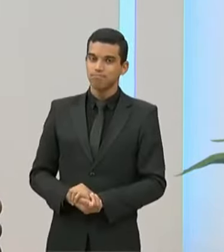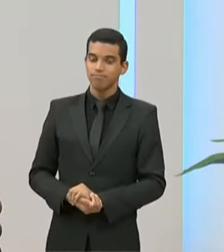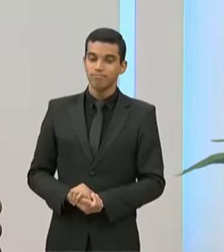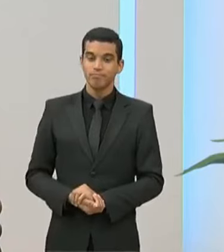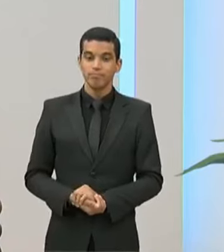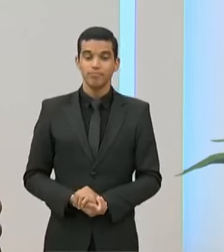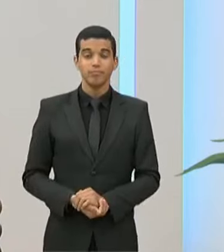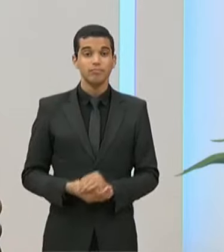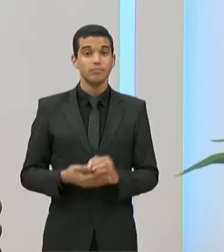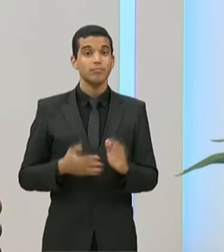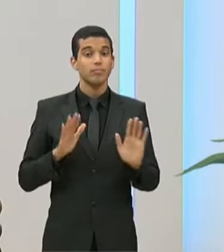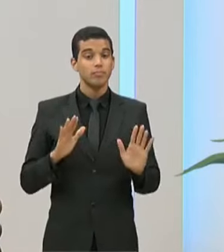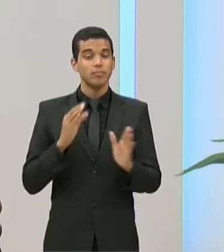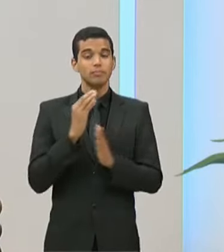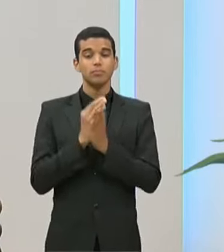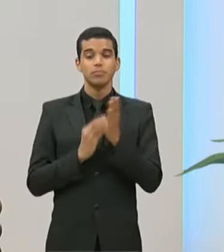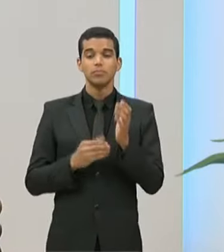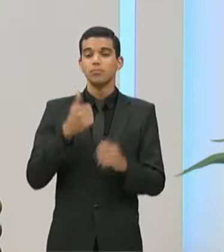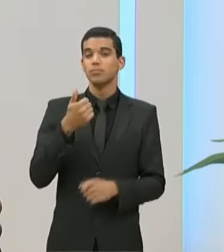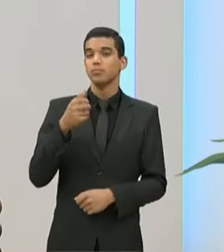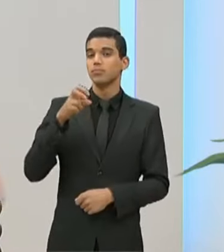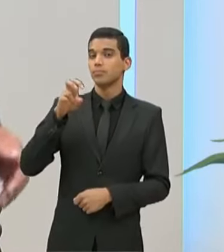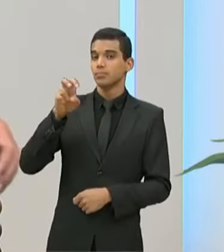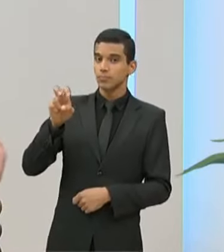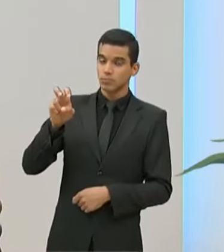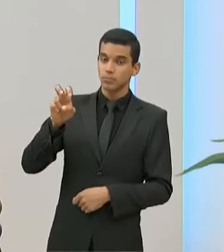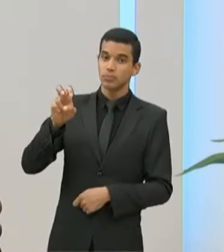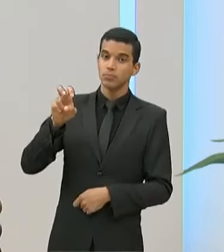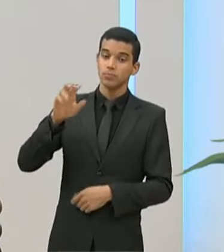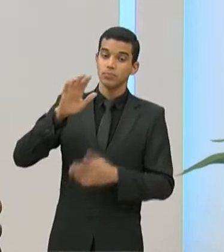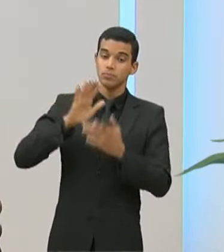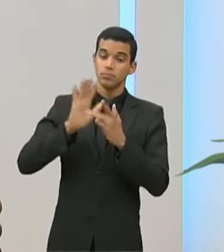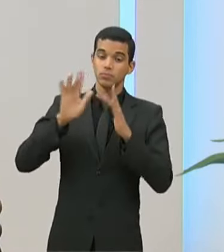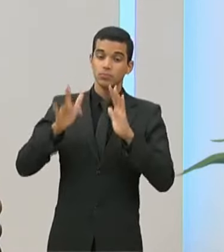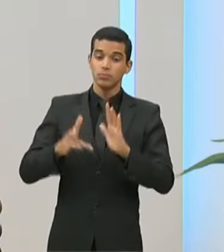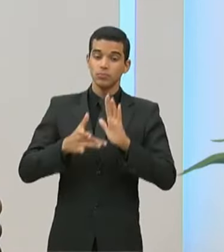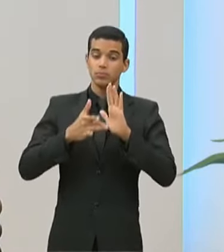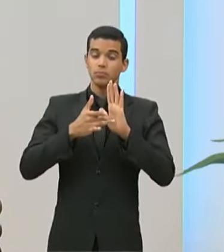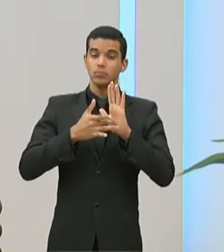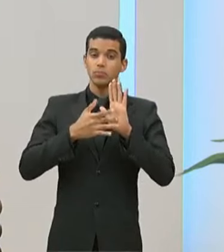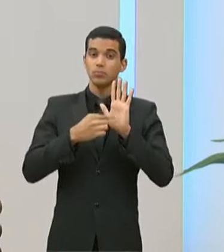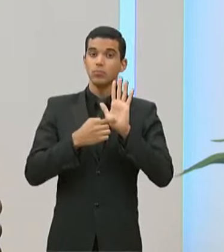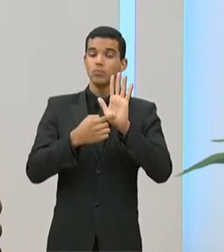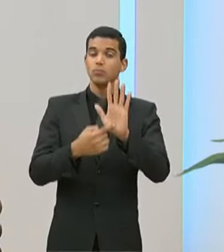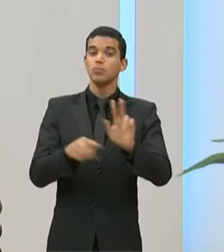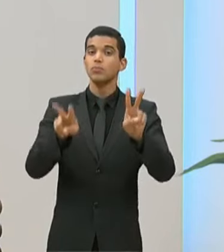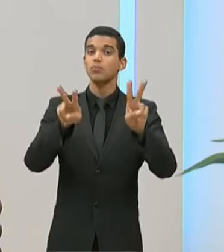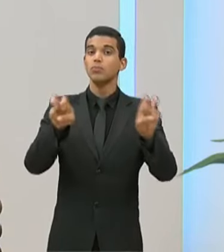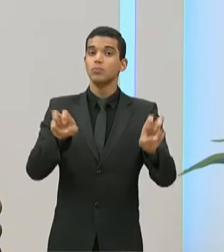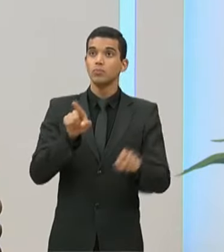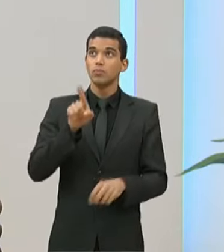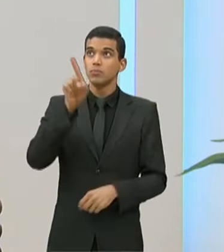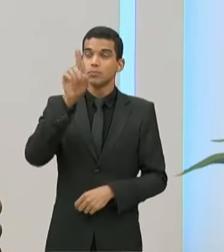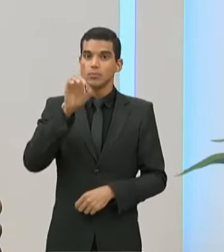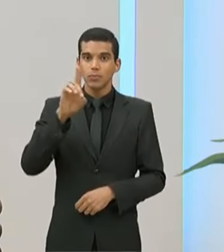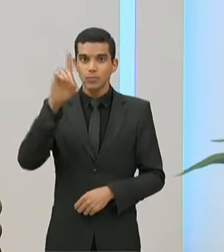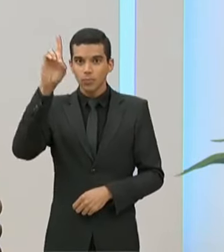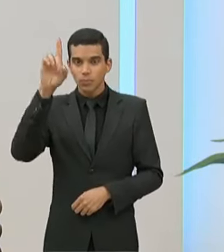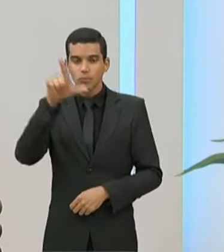Mas aqui no capítulo 15, ele já manifesta a nossa chamada. Deus tem